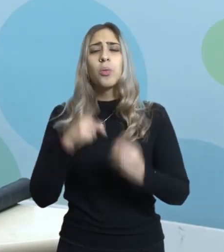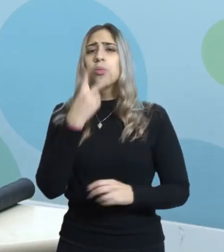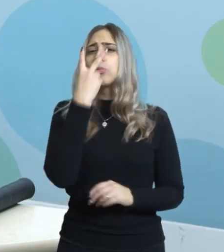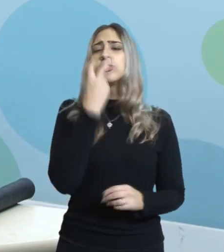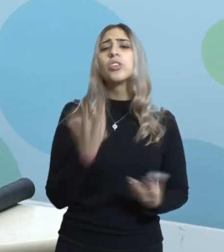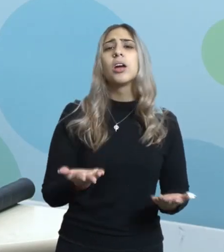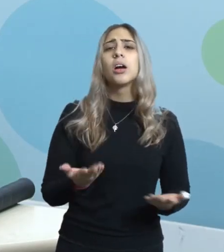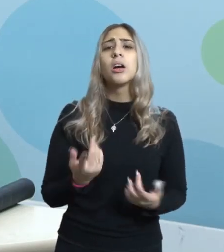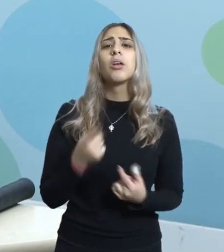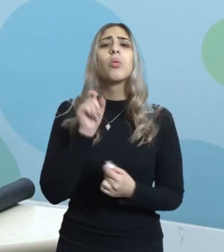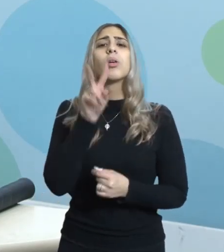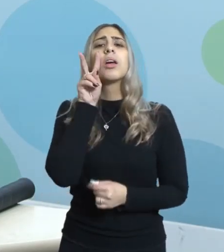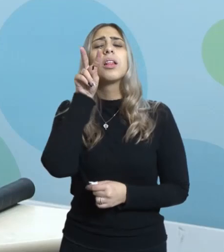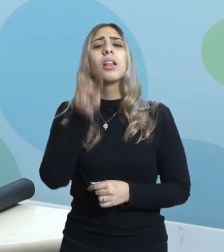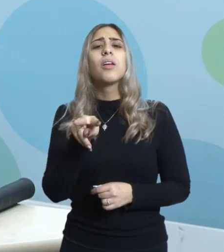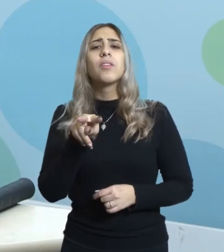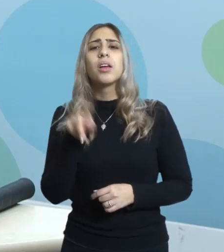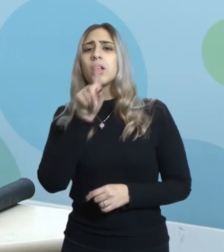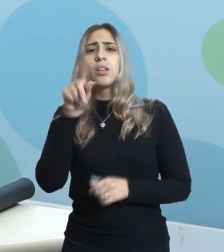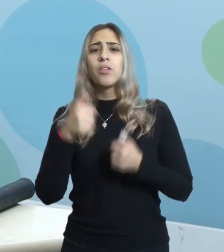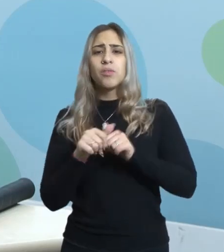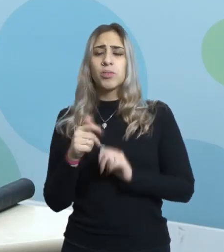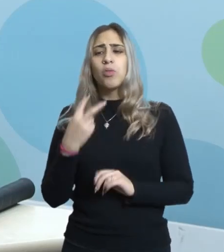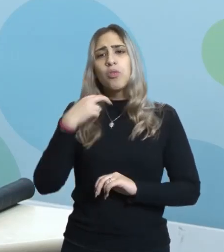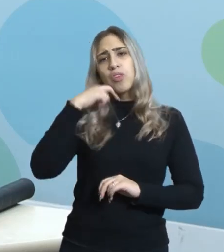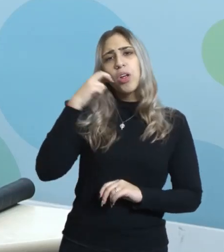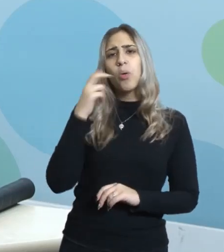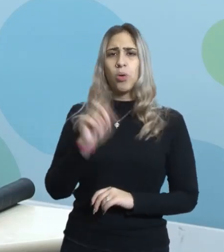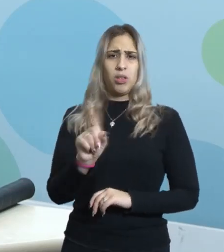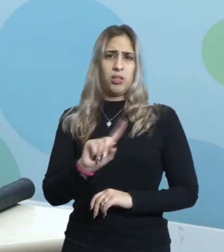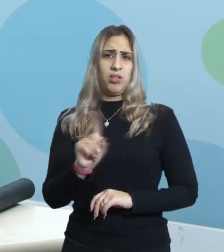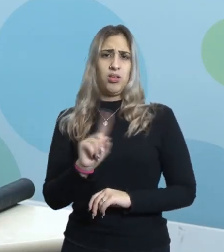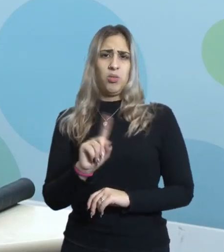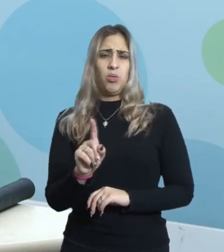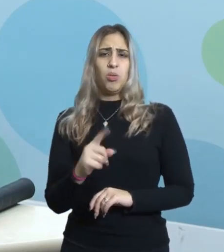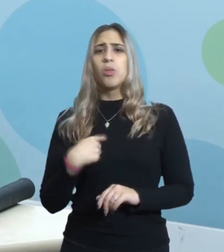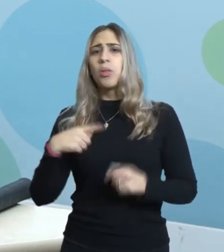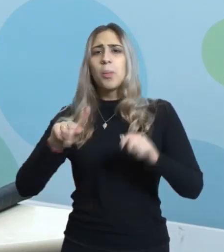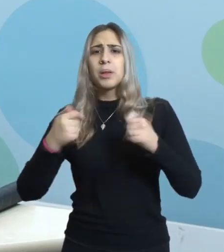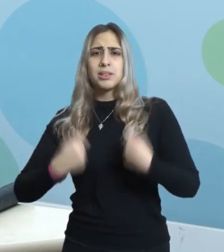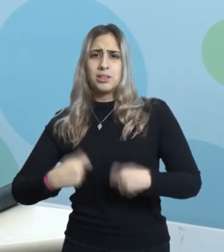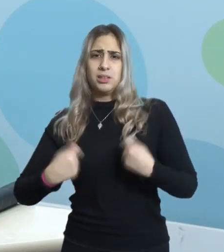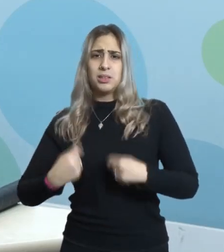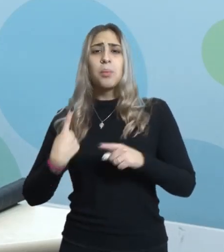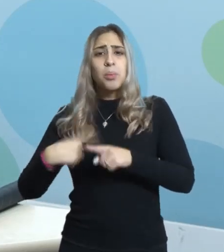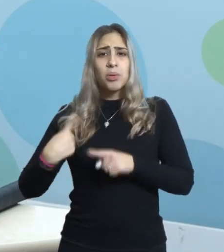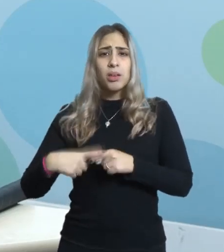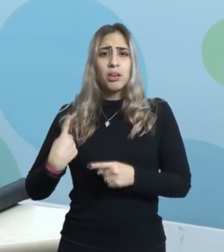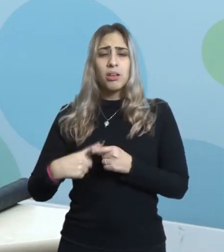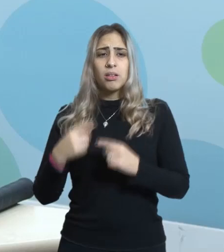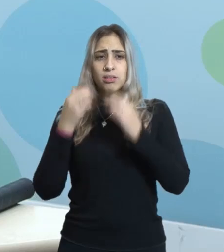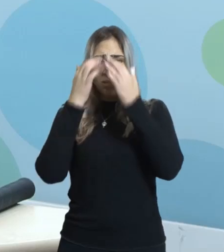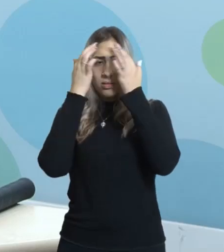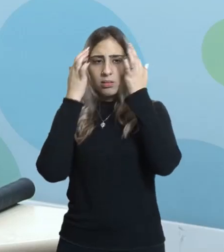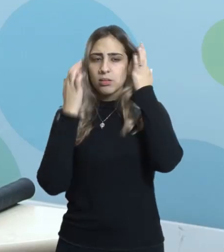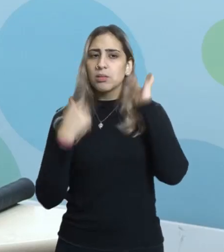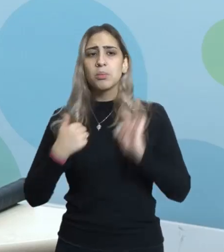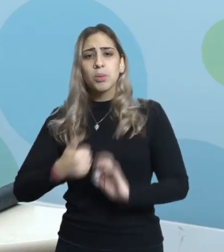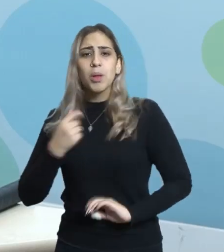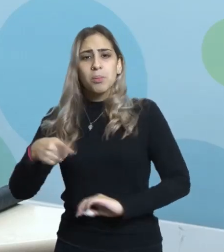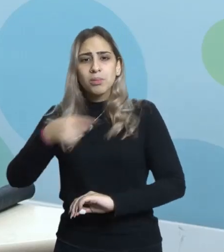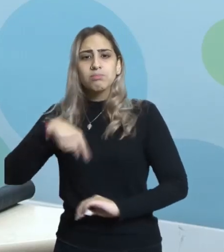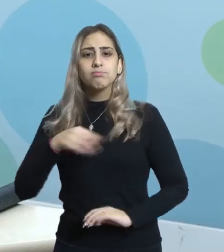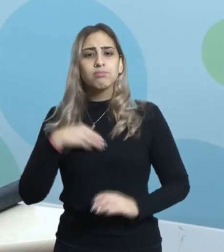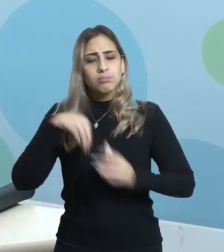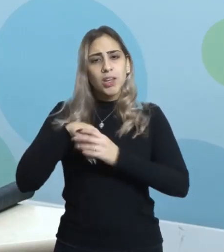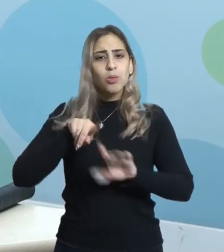enxerga, o que ele está vendo. Não fiquem constrangidos não, colegas, não precisa não. Por quê? Vai ficar muito melhor, porque vocês dentro